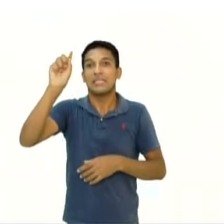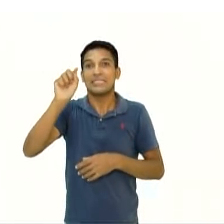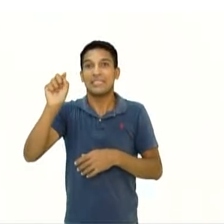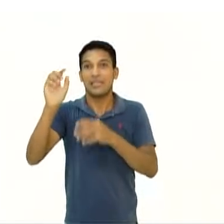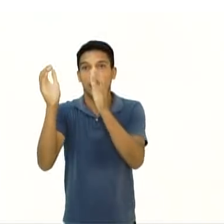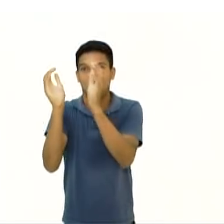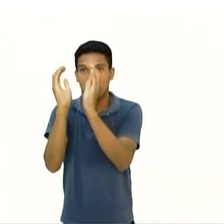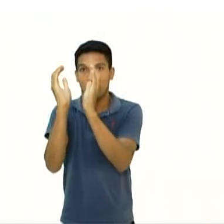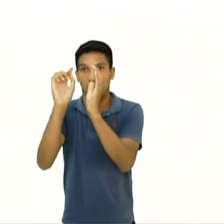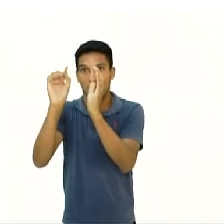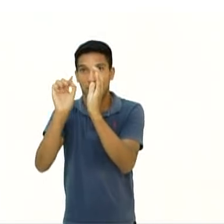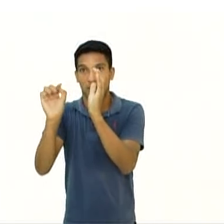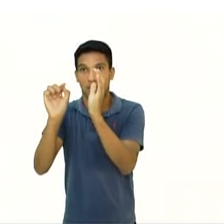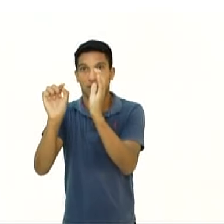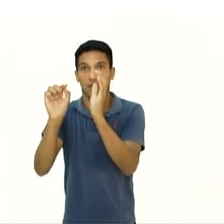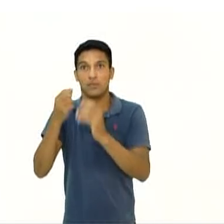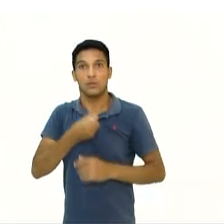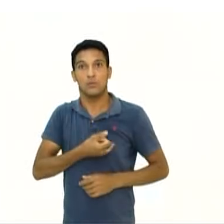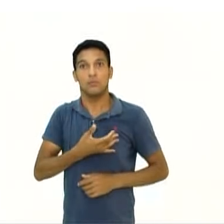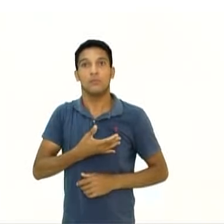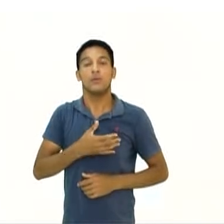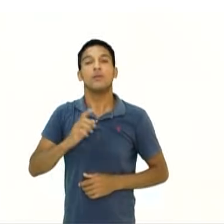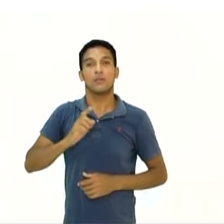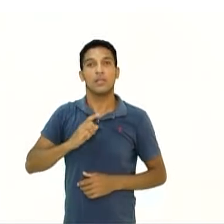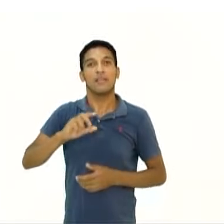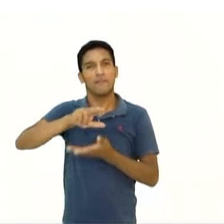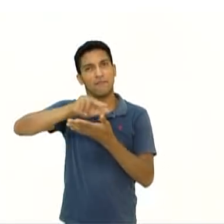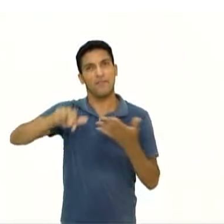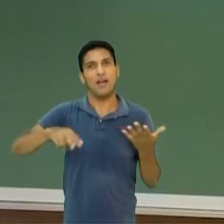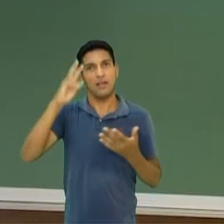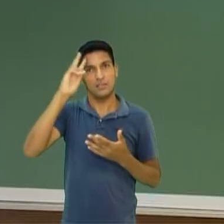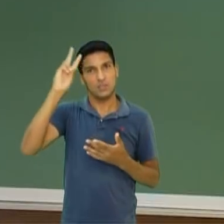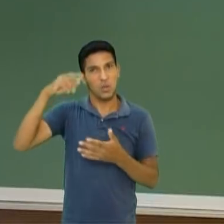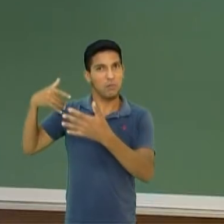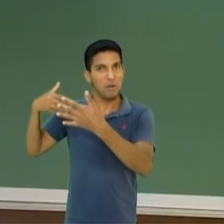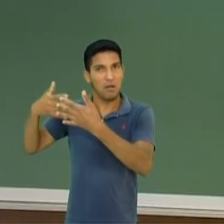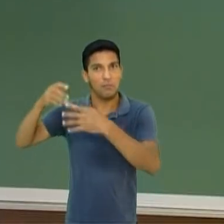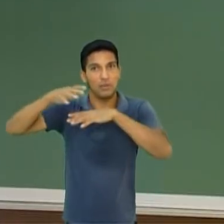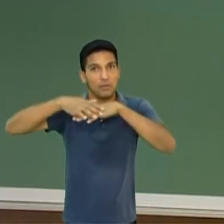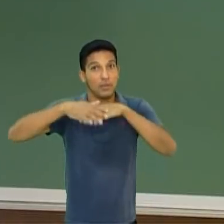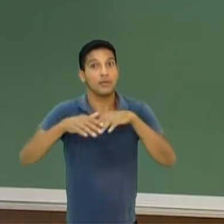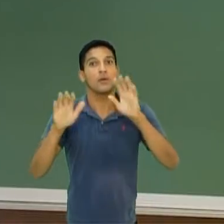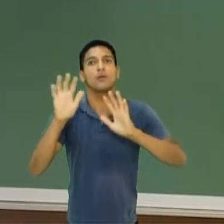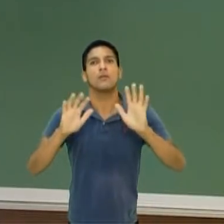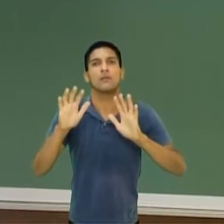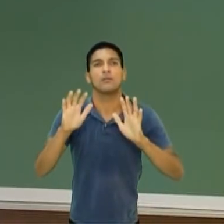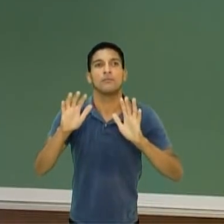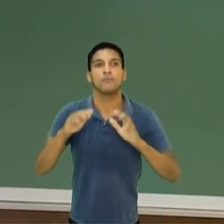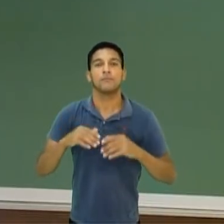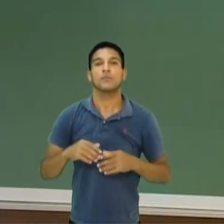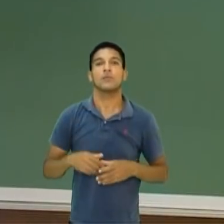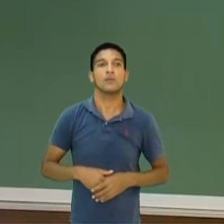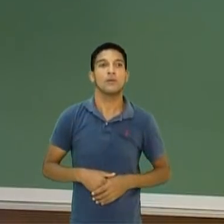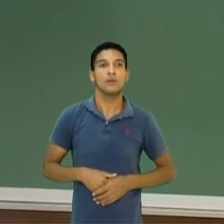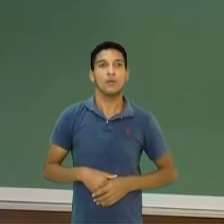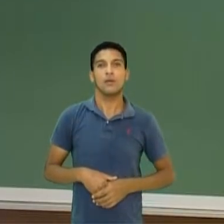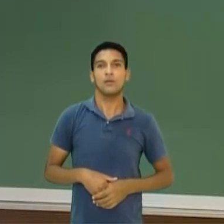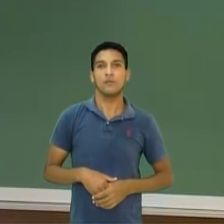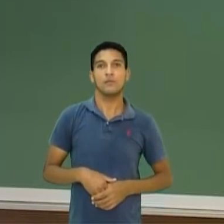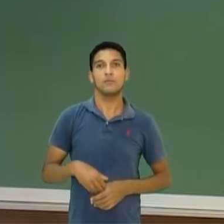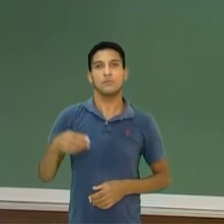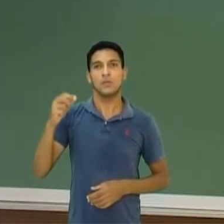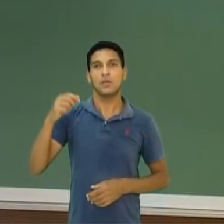uma fração com denominador nulo, mas eu tenho que lembrar que 0 é múltiplo, ok? Então, 0 é